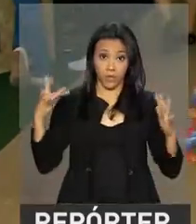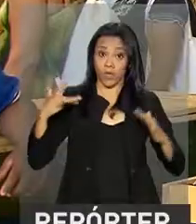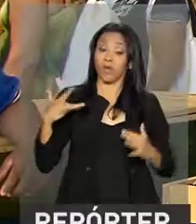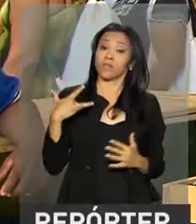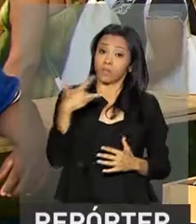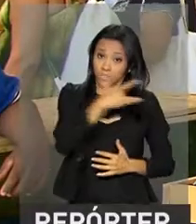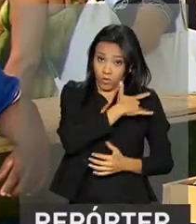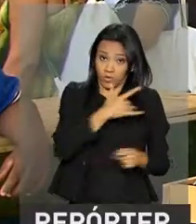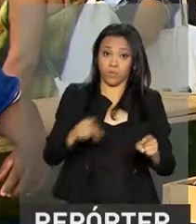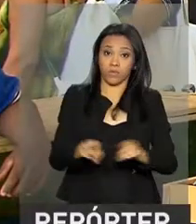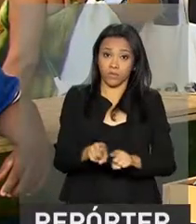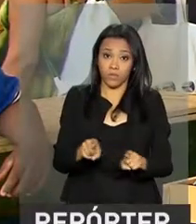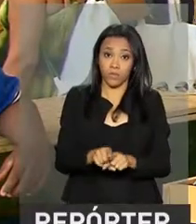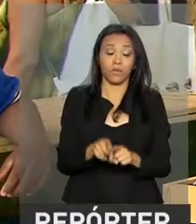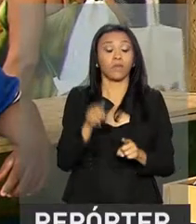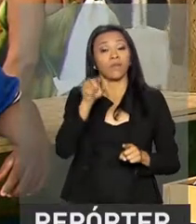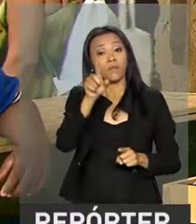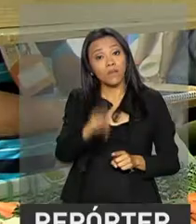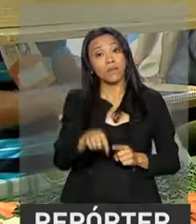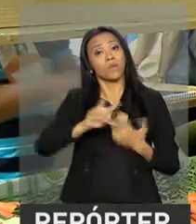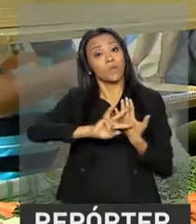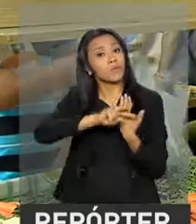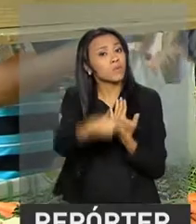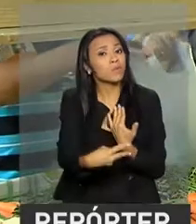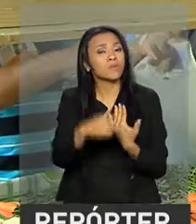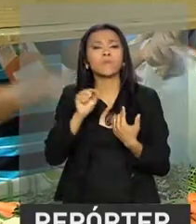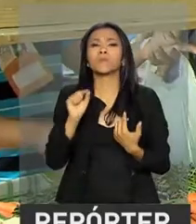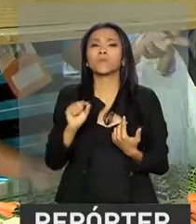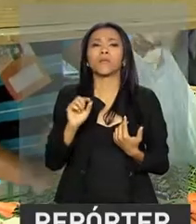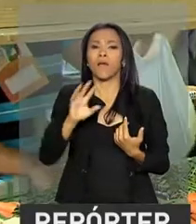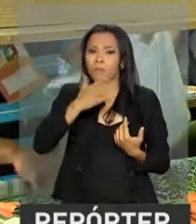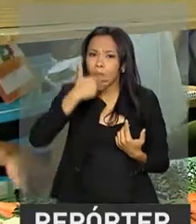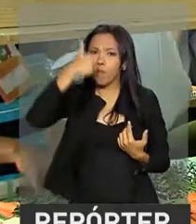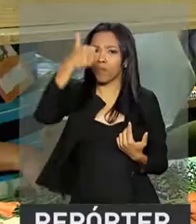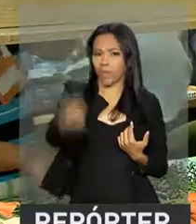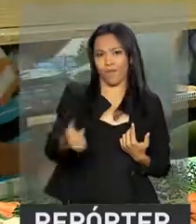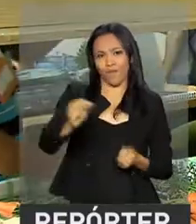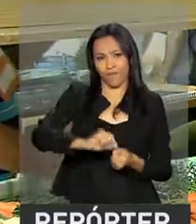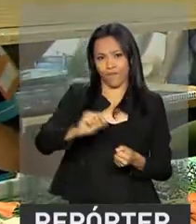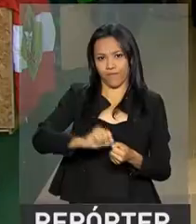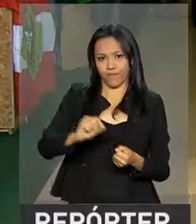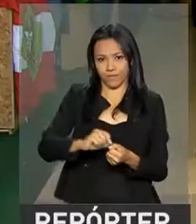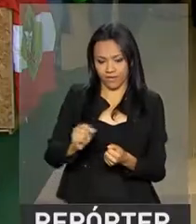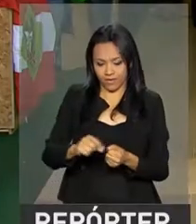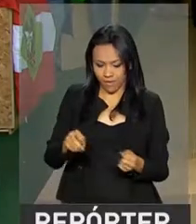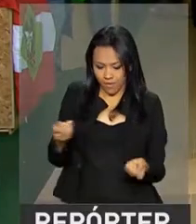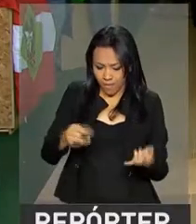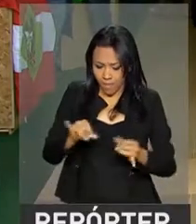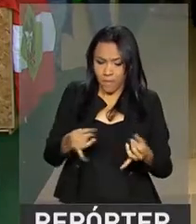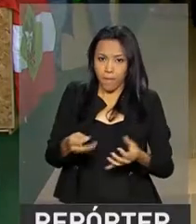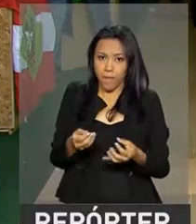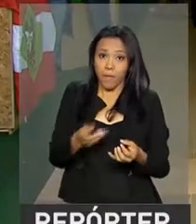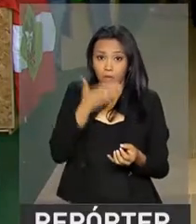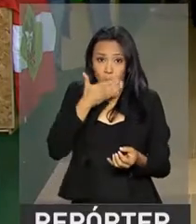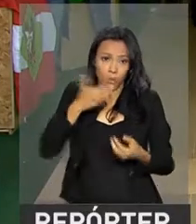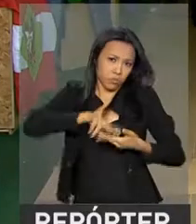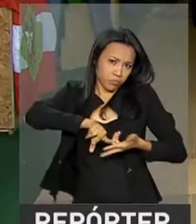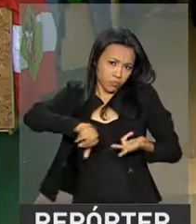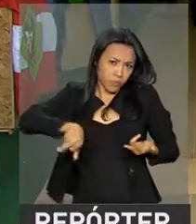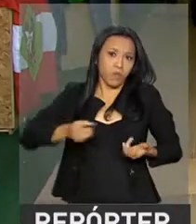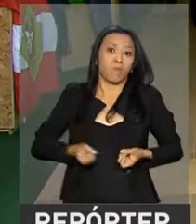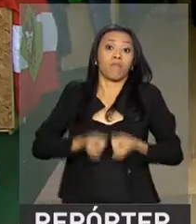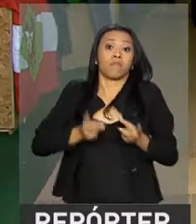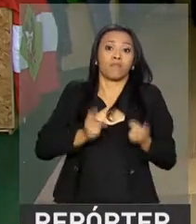e, consequentemente, ele vai gerar um melhor produto para o nosso consumo. E o governo tem muitas políticas públicas